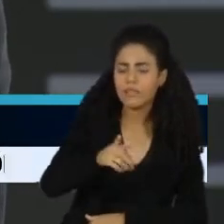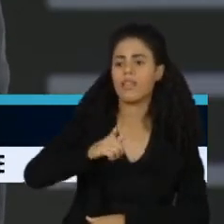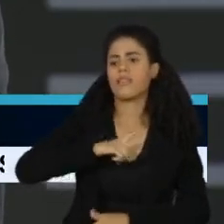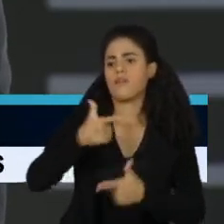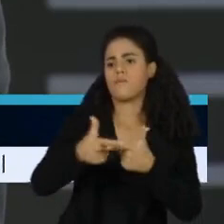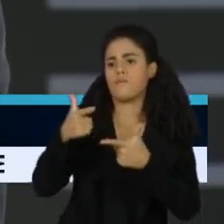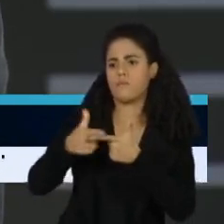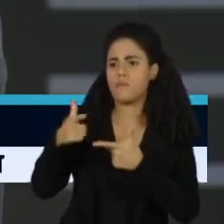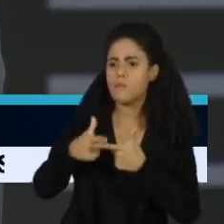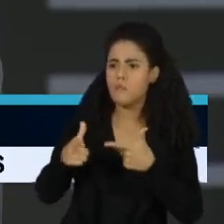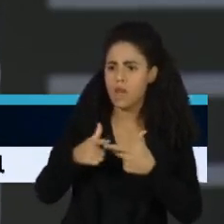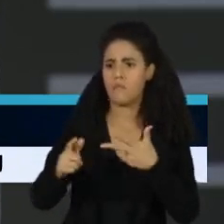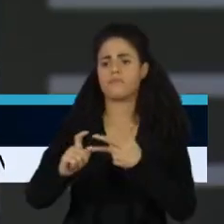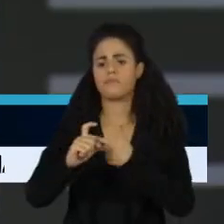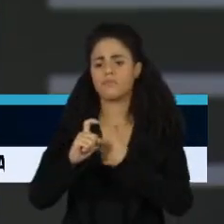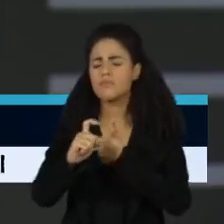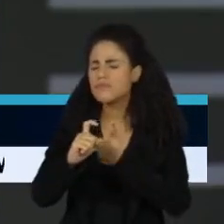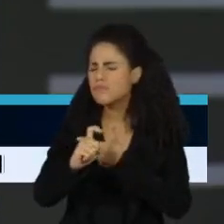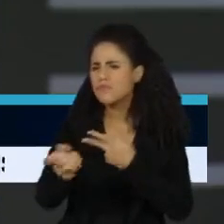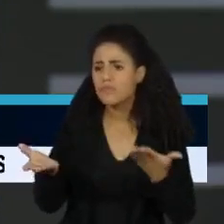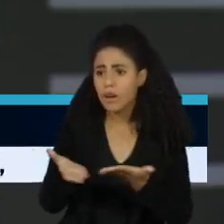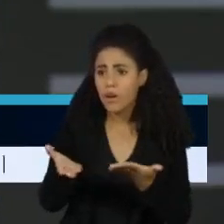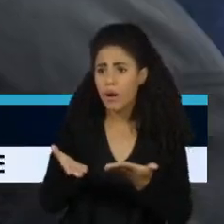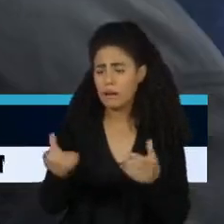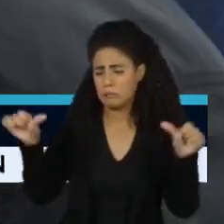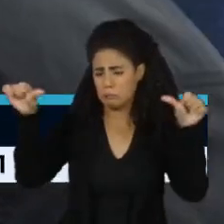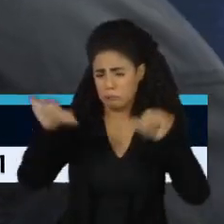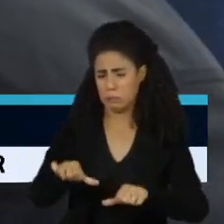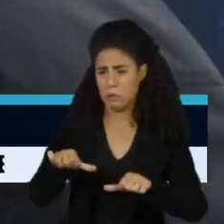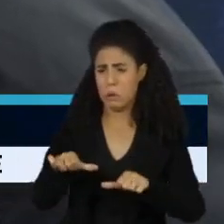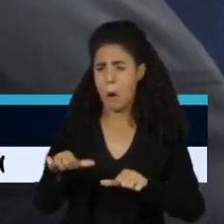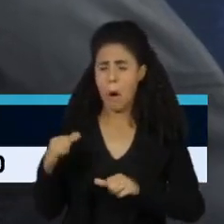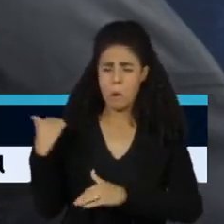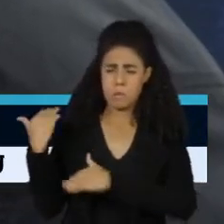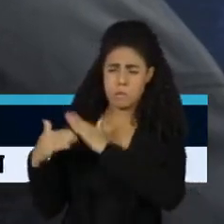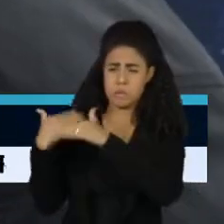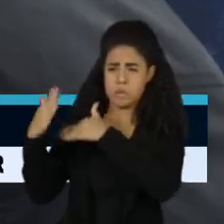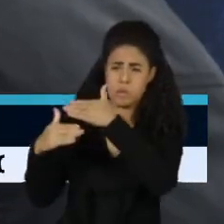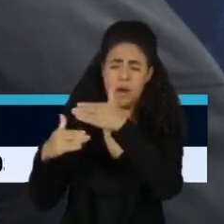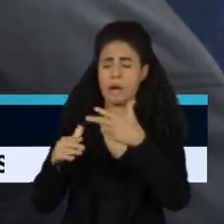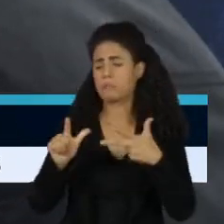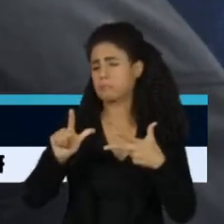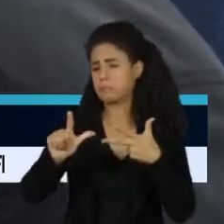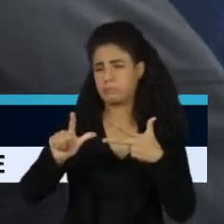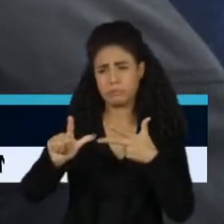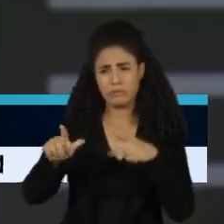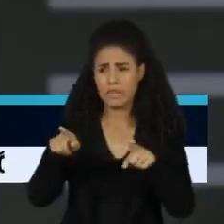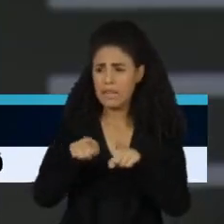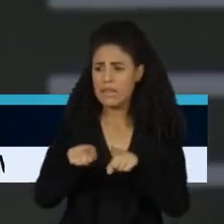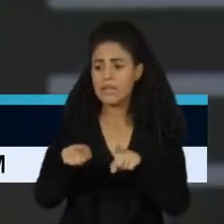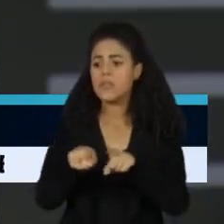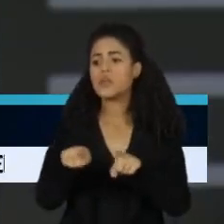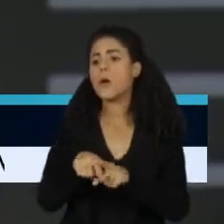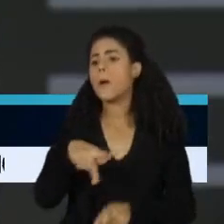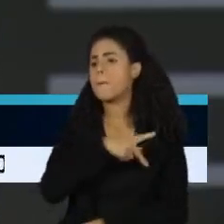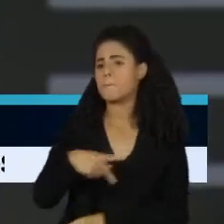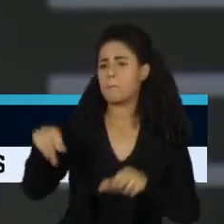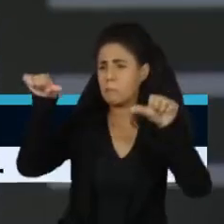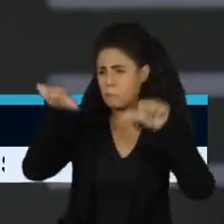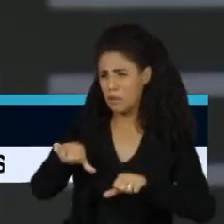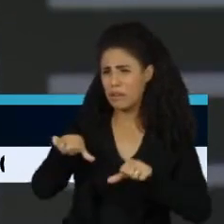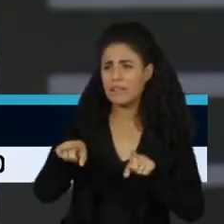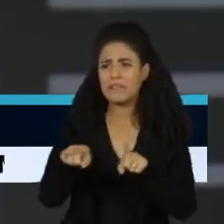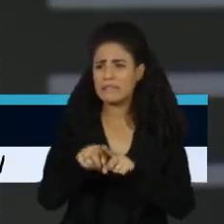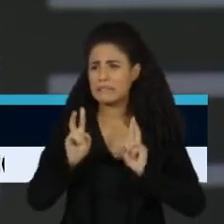O Executivo, nesse exato momento, é o pior de todos, disparado. O Legislativo, por sua omissão extraordinária, a mesma coisa do